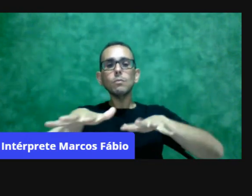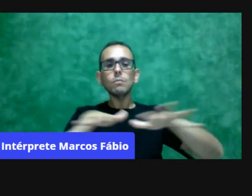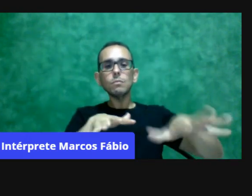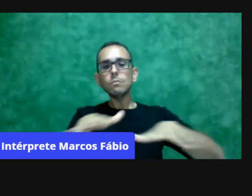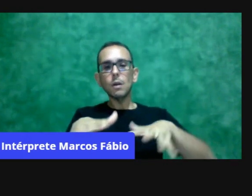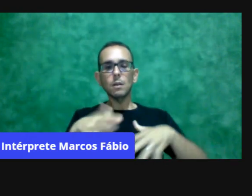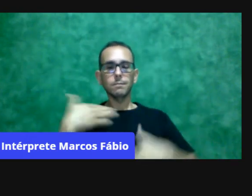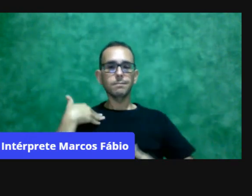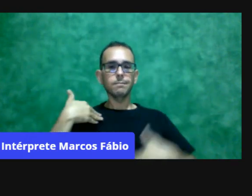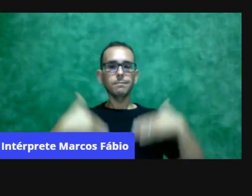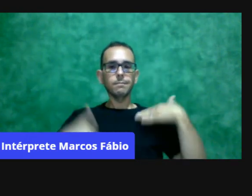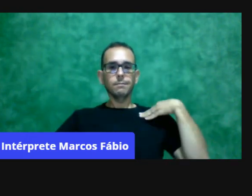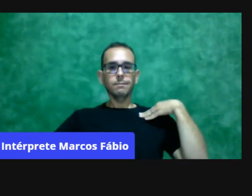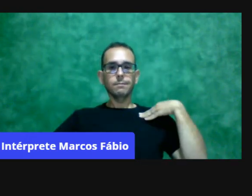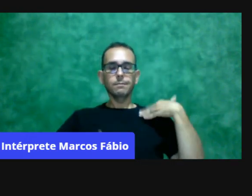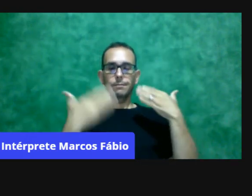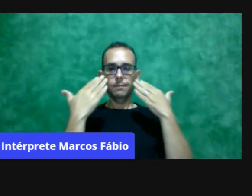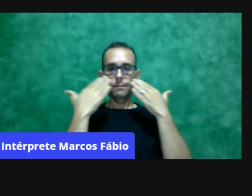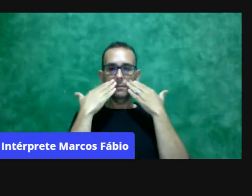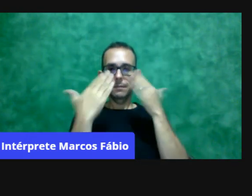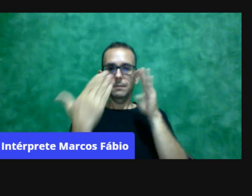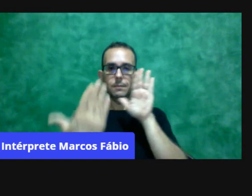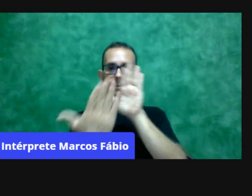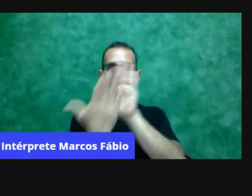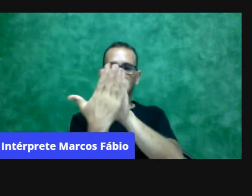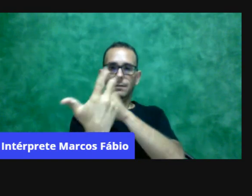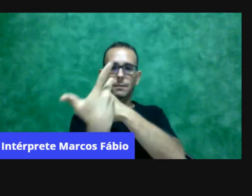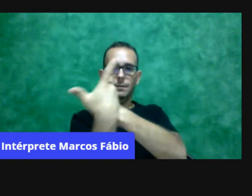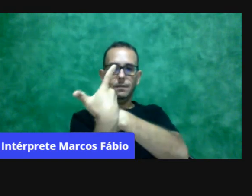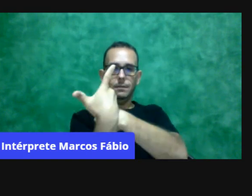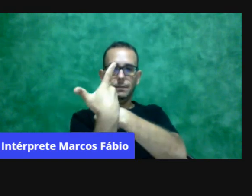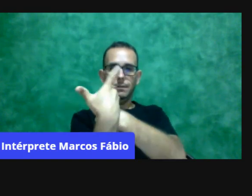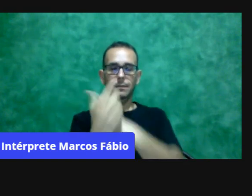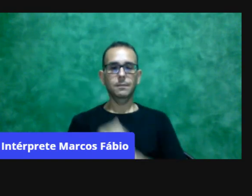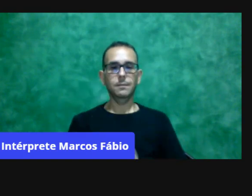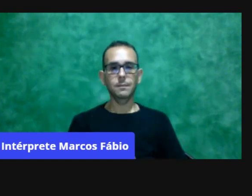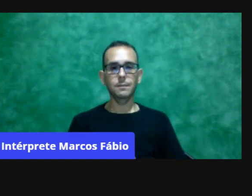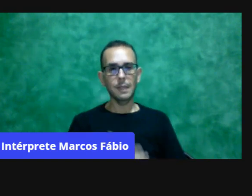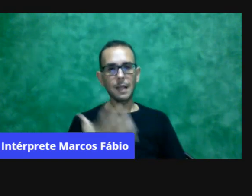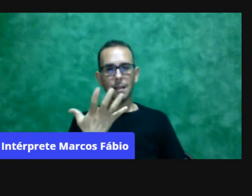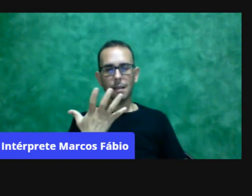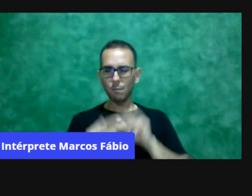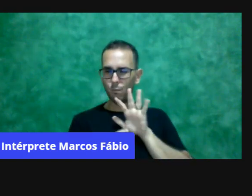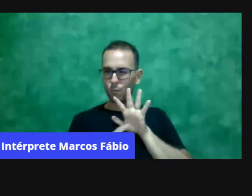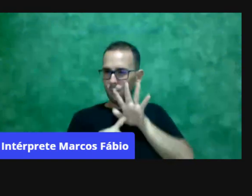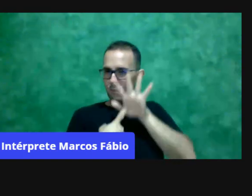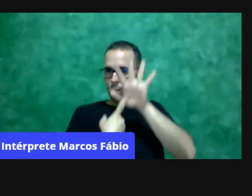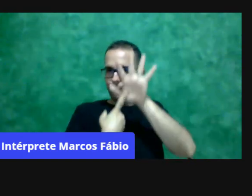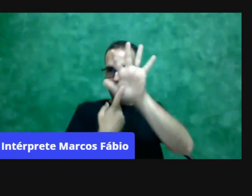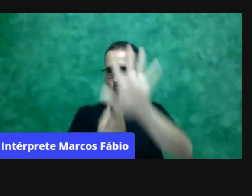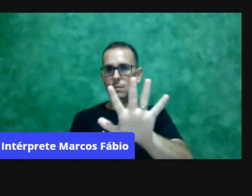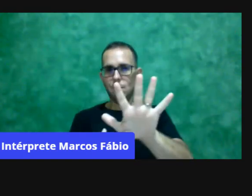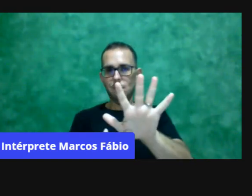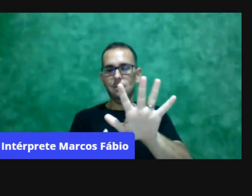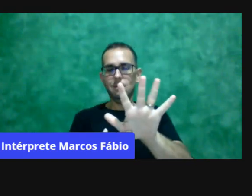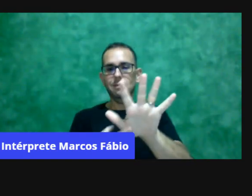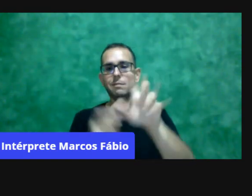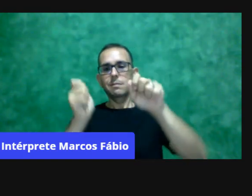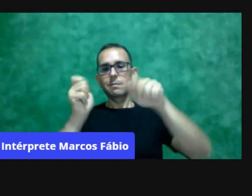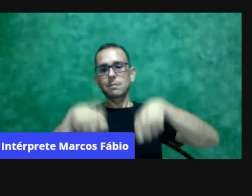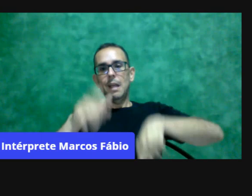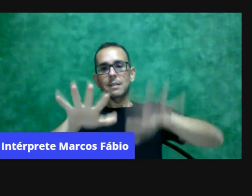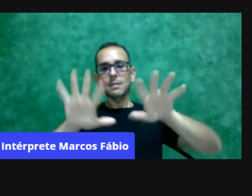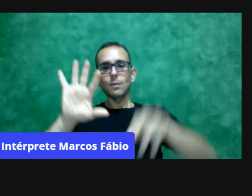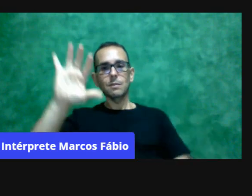sua diante da câmera. Principalmente quando você quer mostrar alguma coisa, né? Acontece